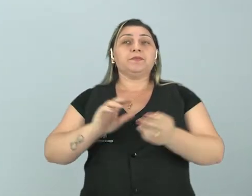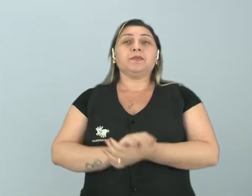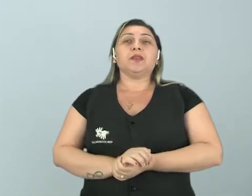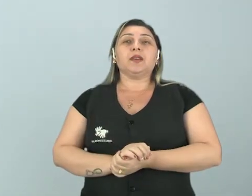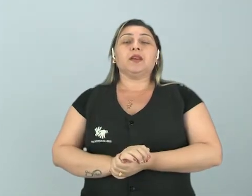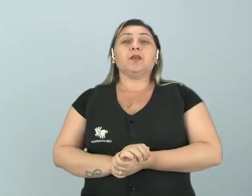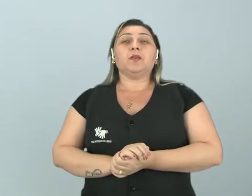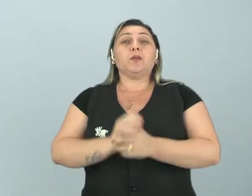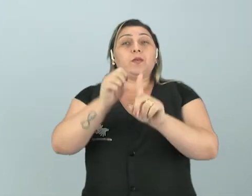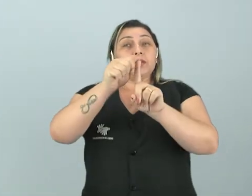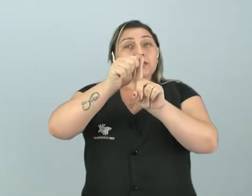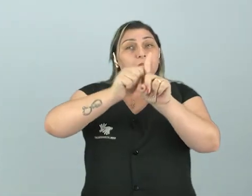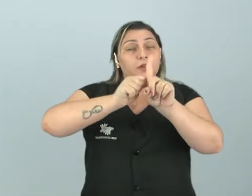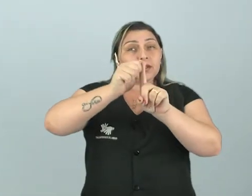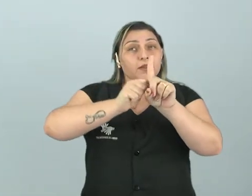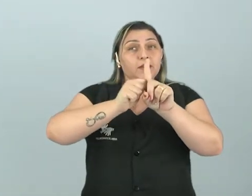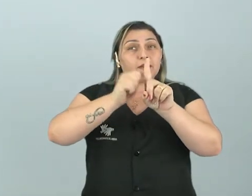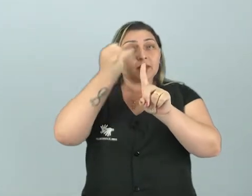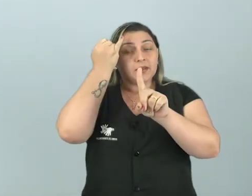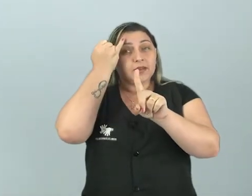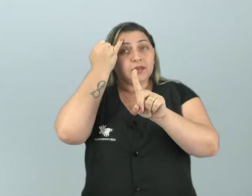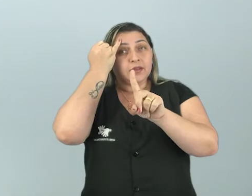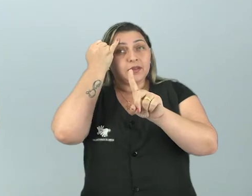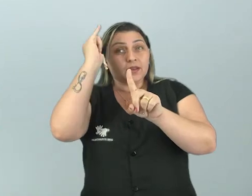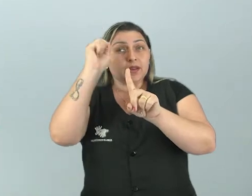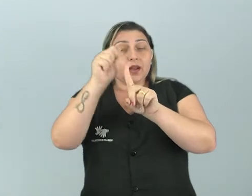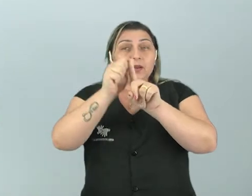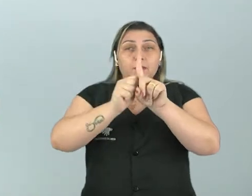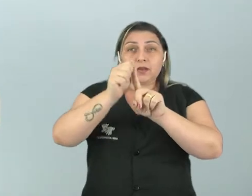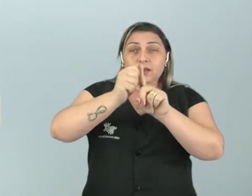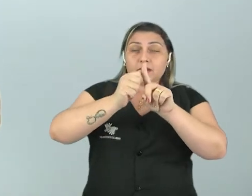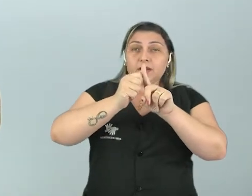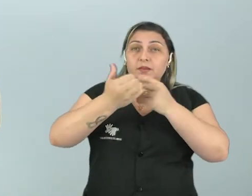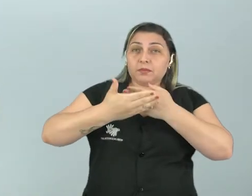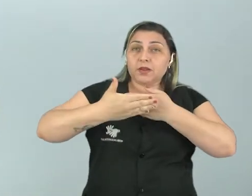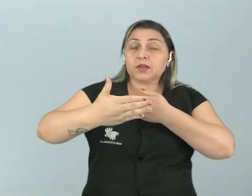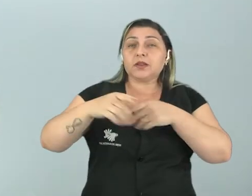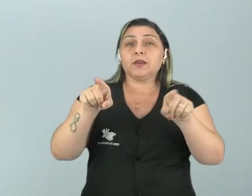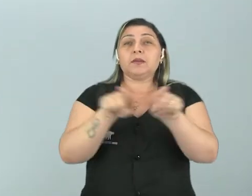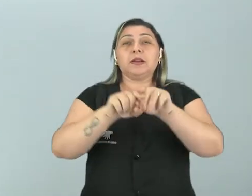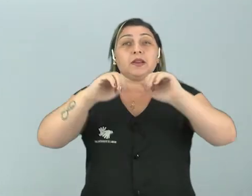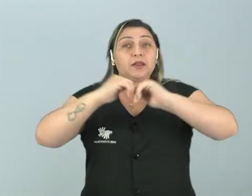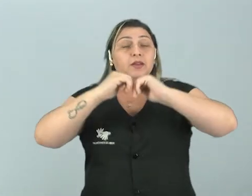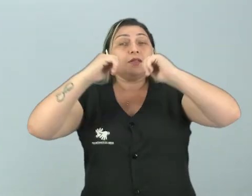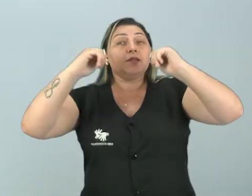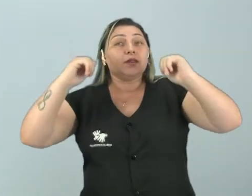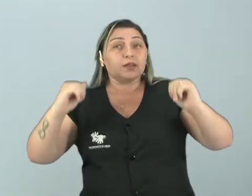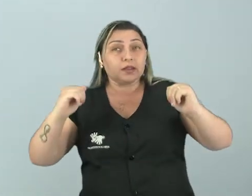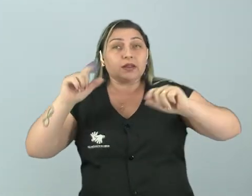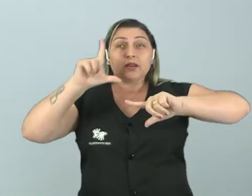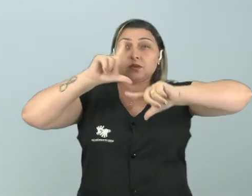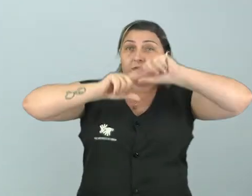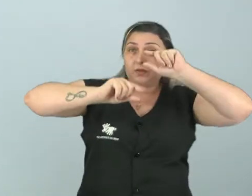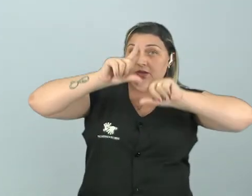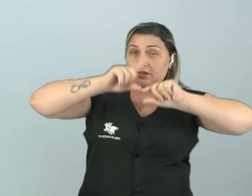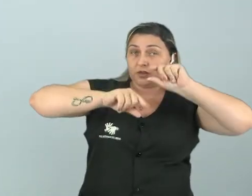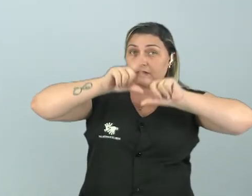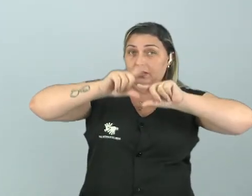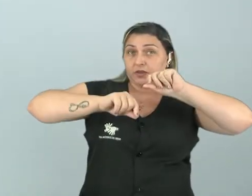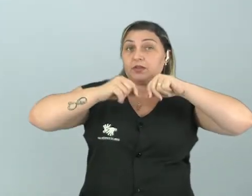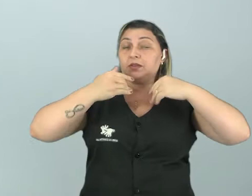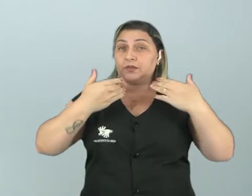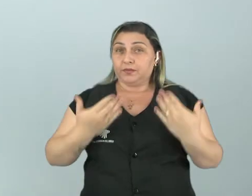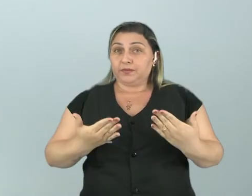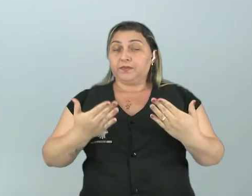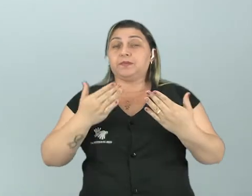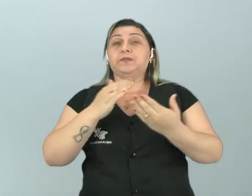Os meses, eles criaram os meses a partir também, né, da divisão dessas constelações. Foram criados os